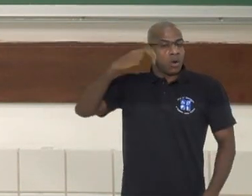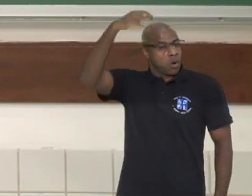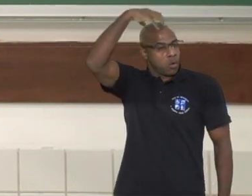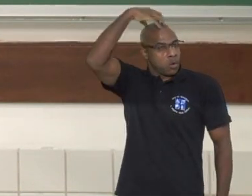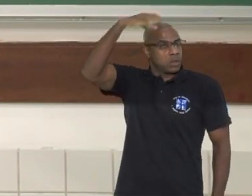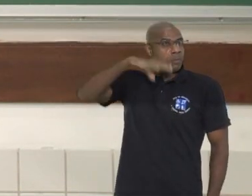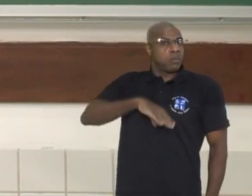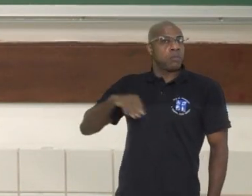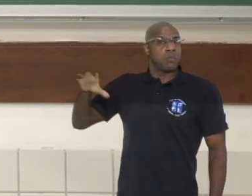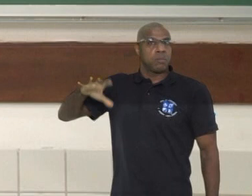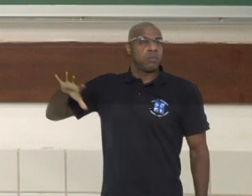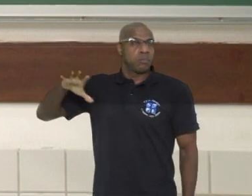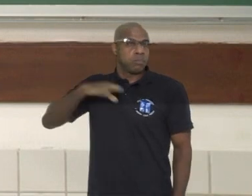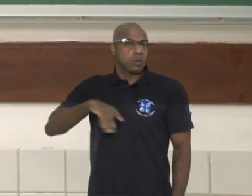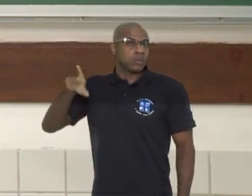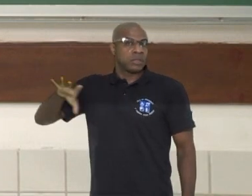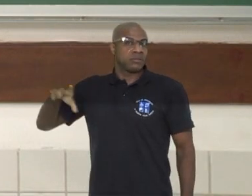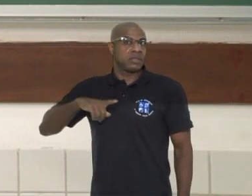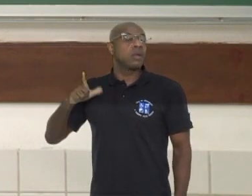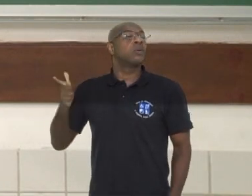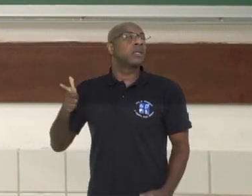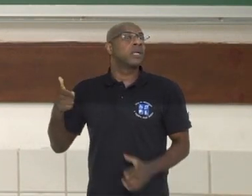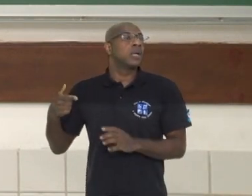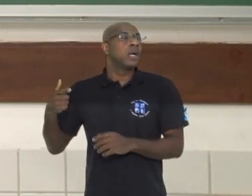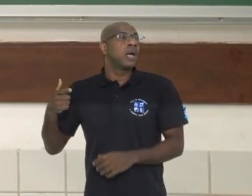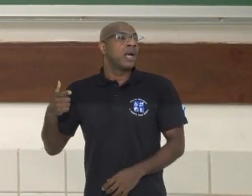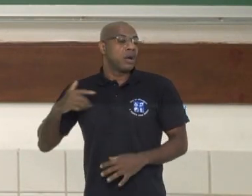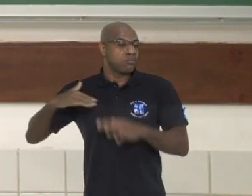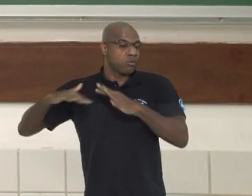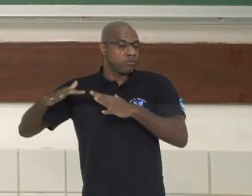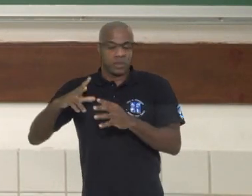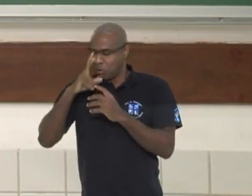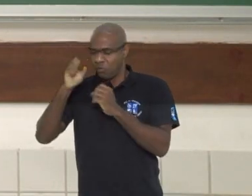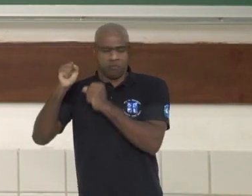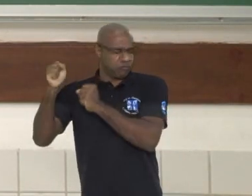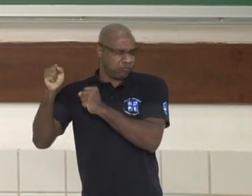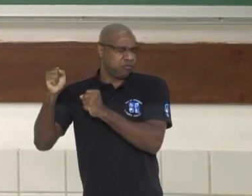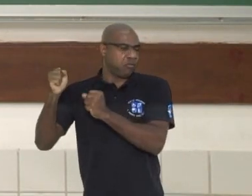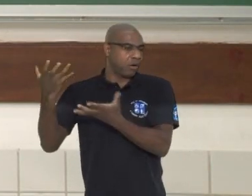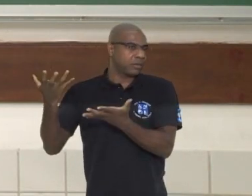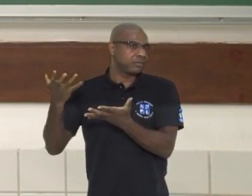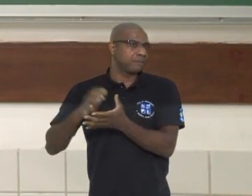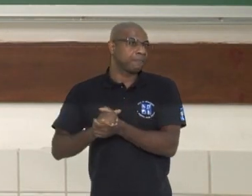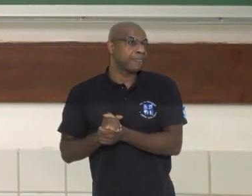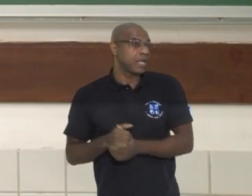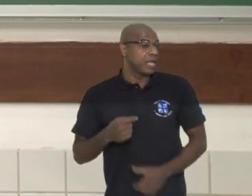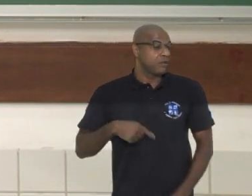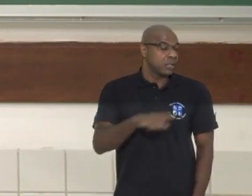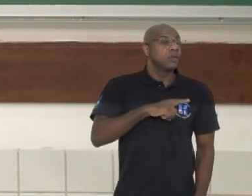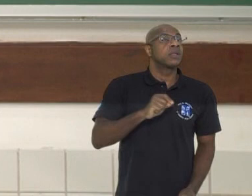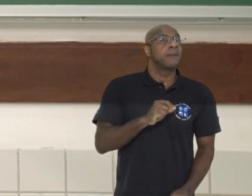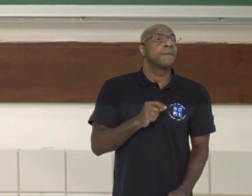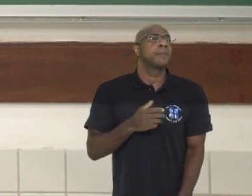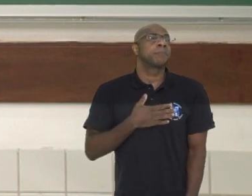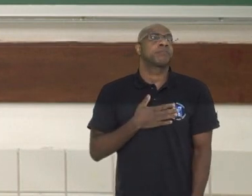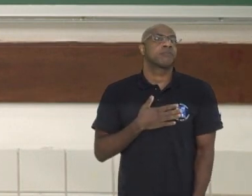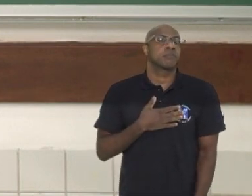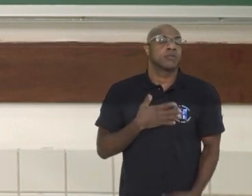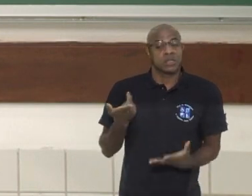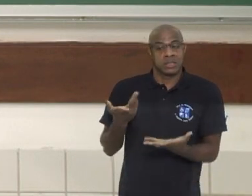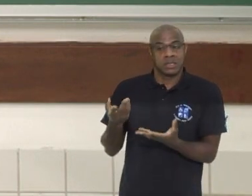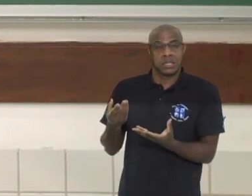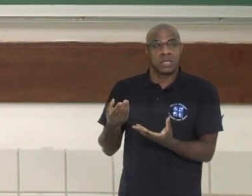movimento e você me dá em contrapartida o quê? O perdão das minhas dívidas, tá? A gente